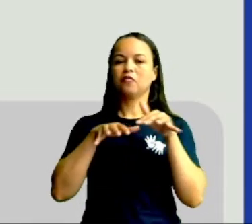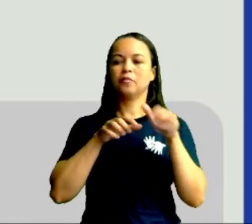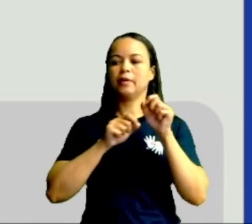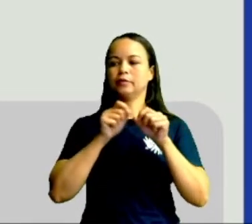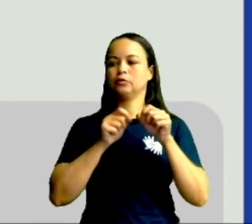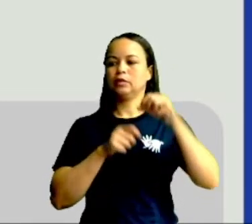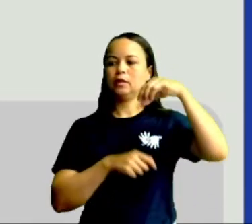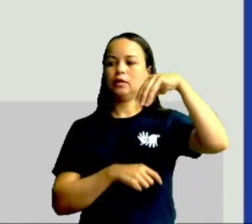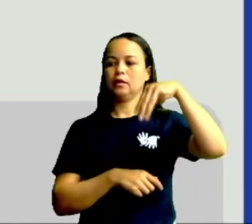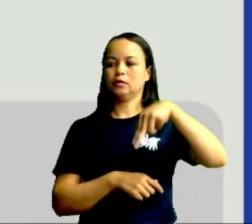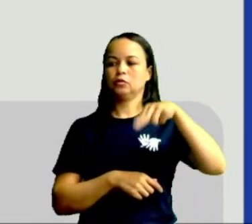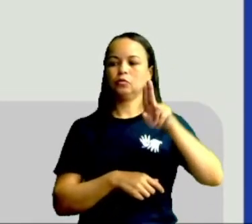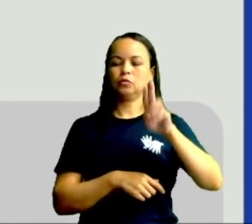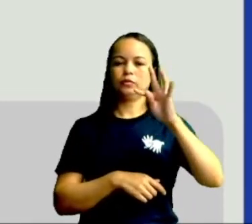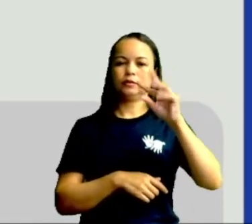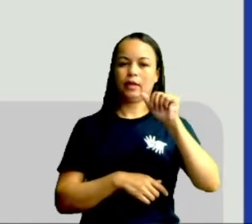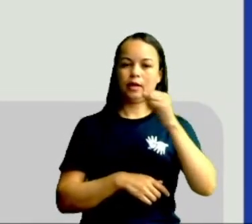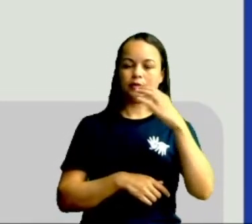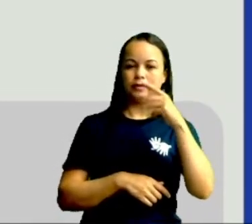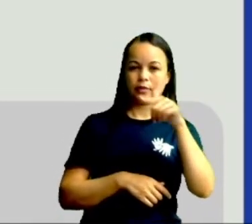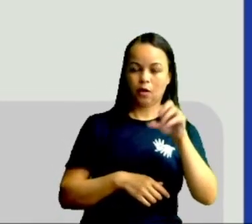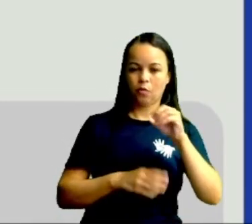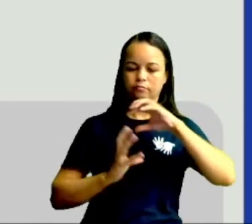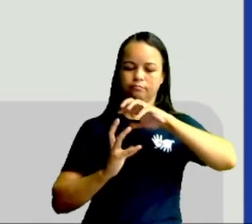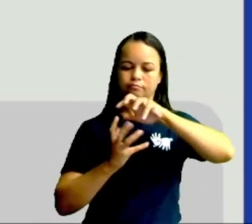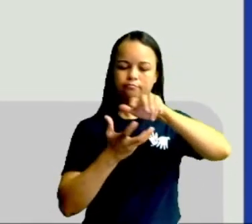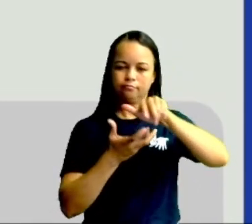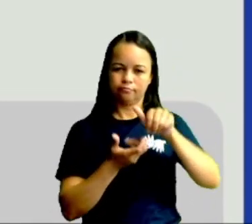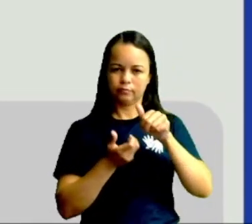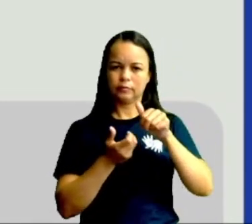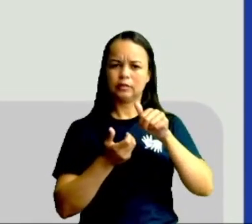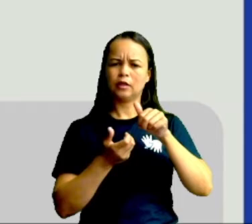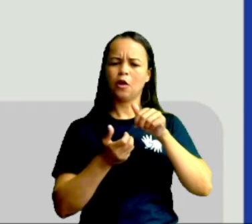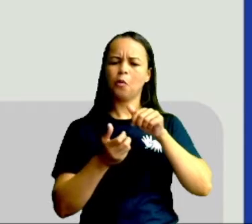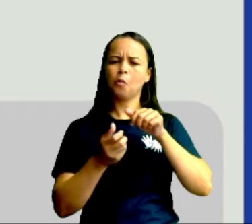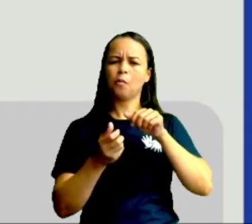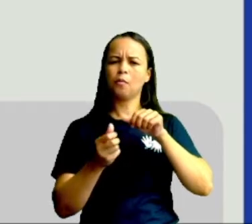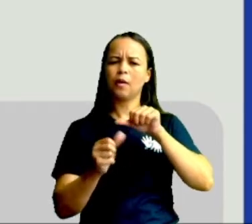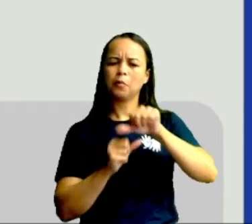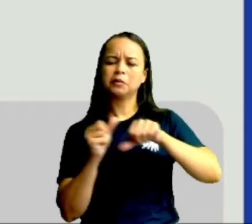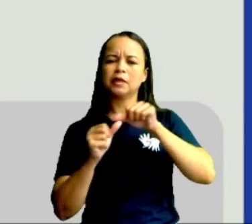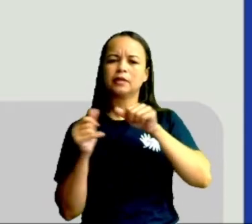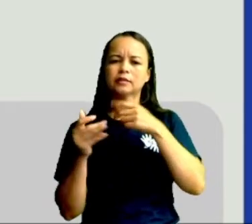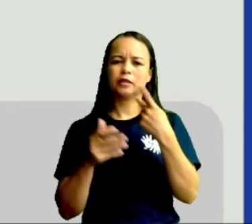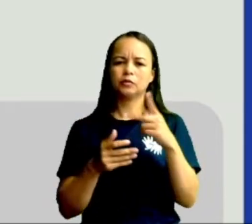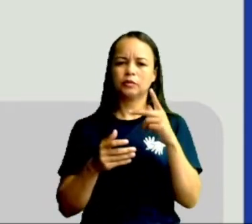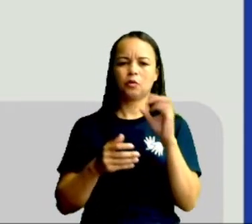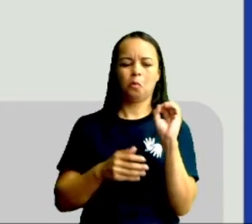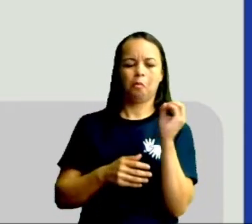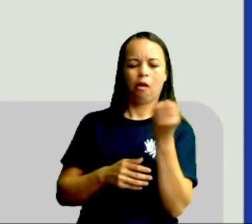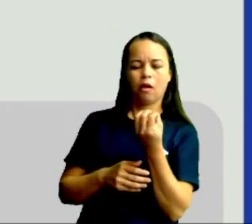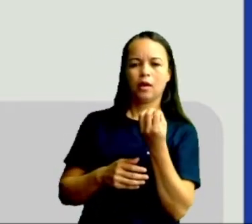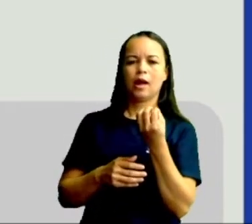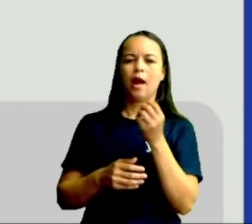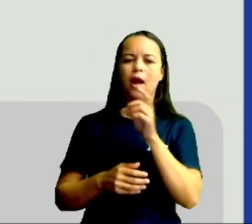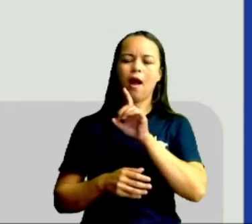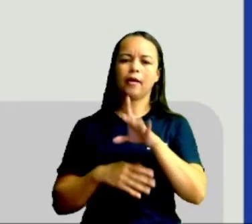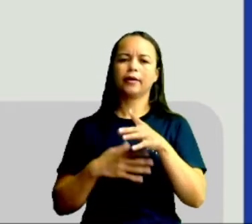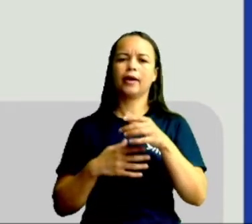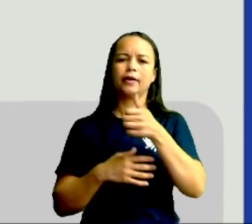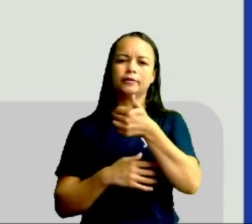movimento realizado pela Terra em que há uma variação em seu eixo de rotação a cada